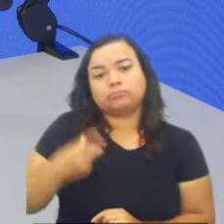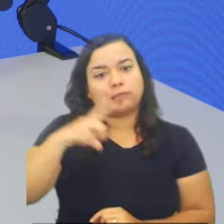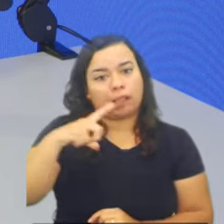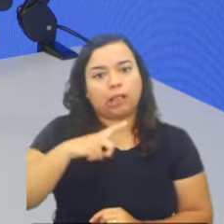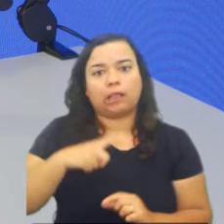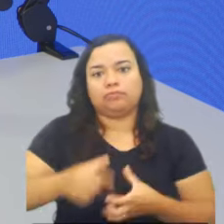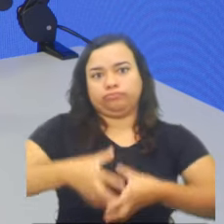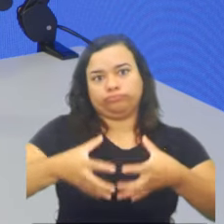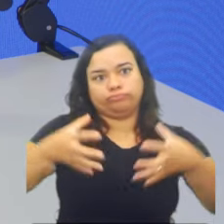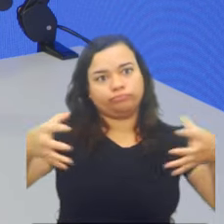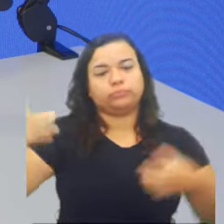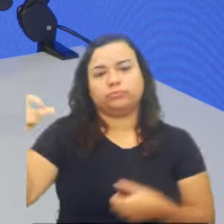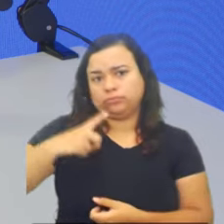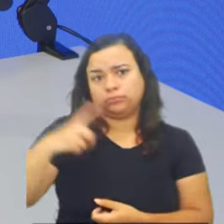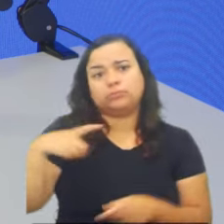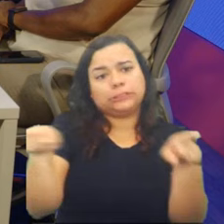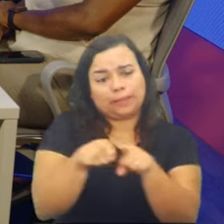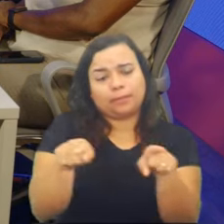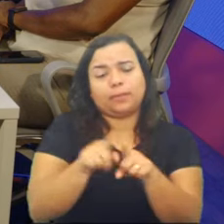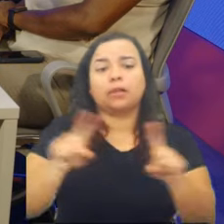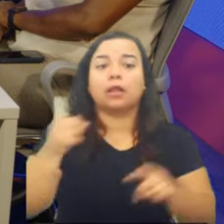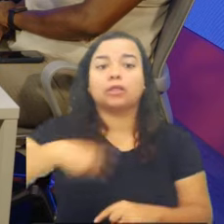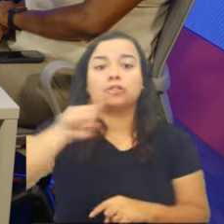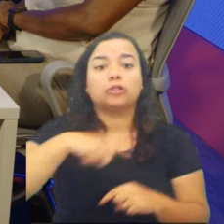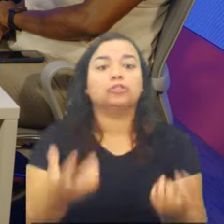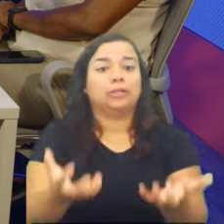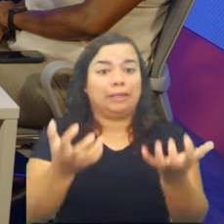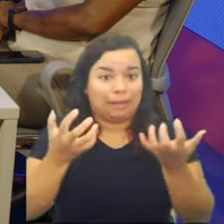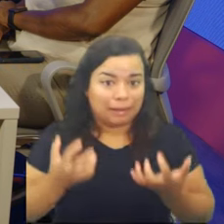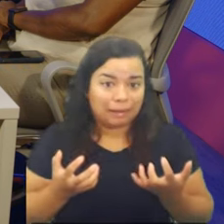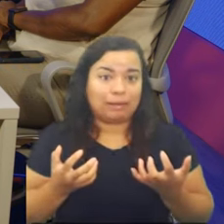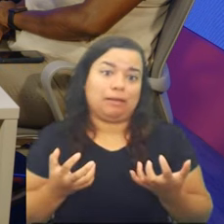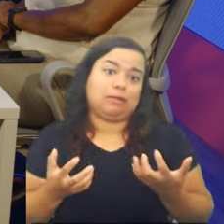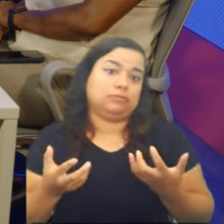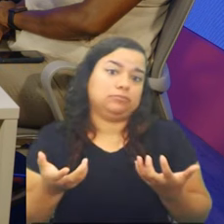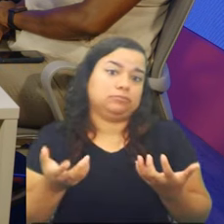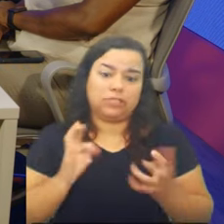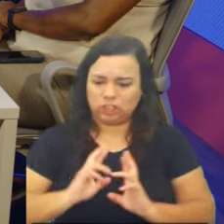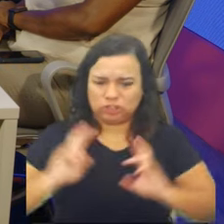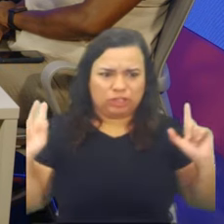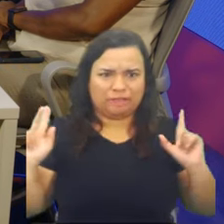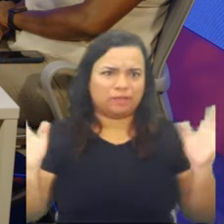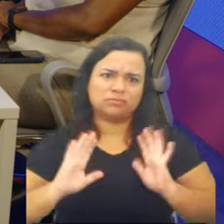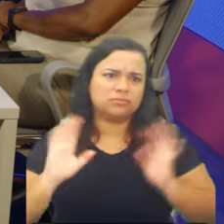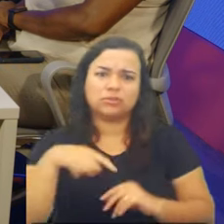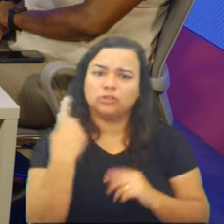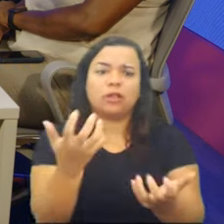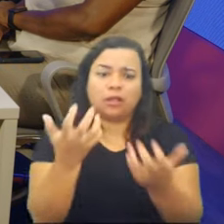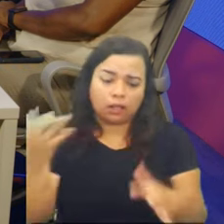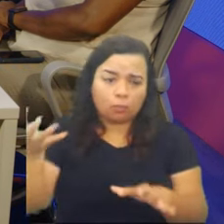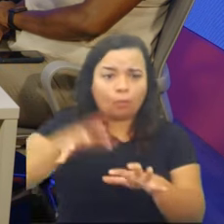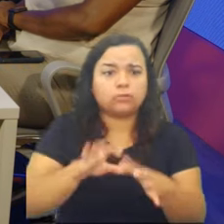presente ele é crescente e e a gente quer quer viver bem a gente não quer ser diferente a gente quer